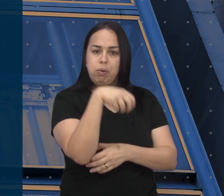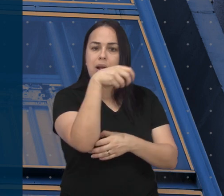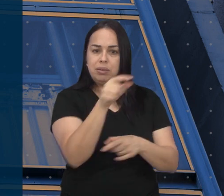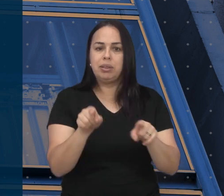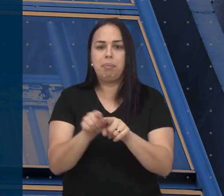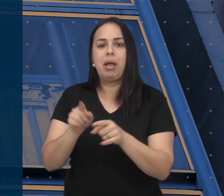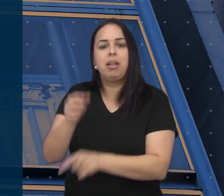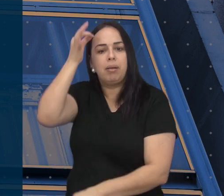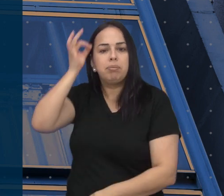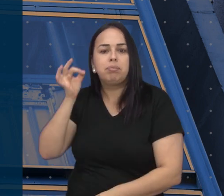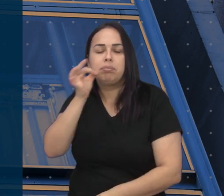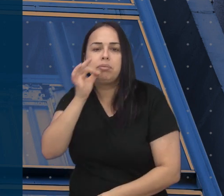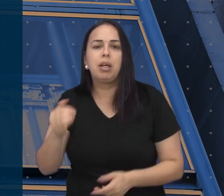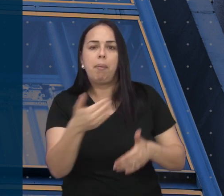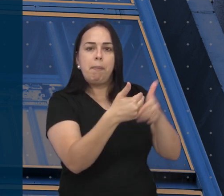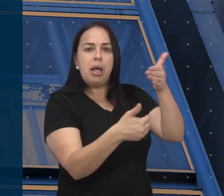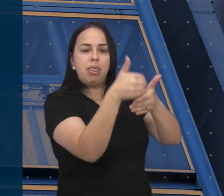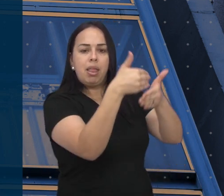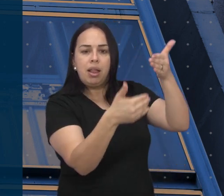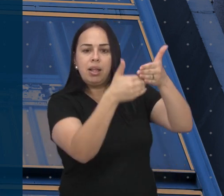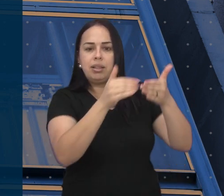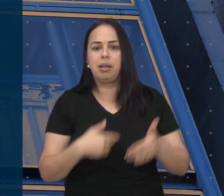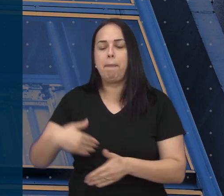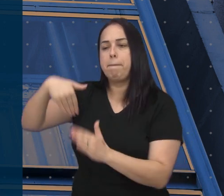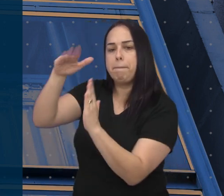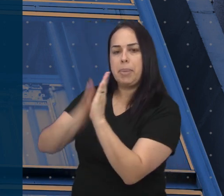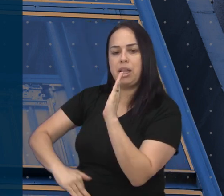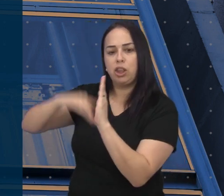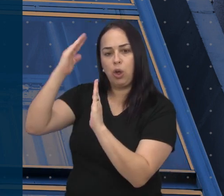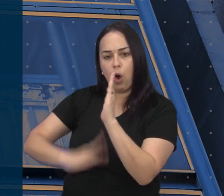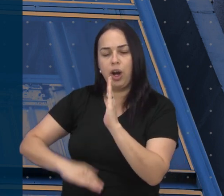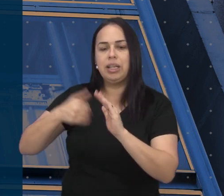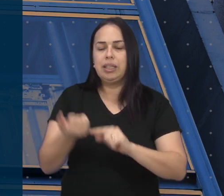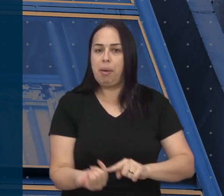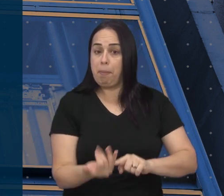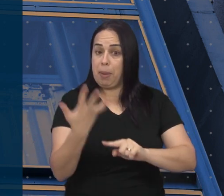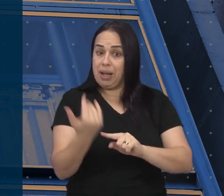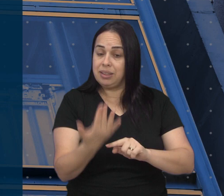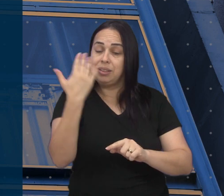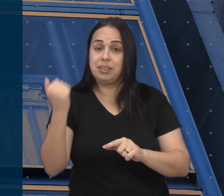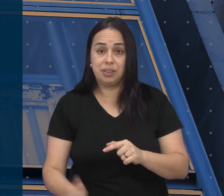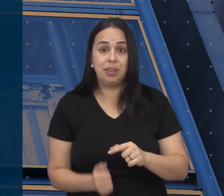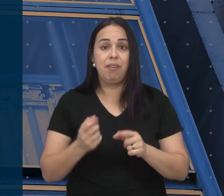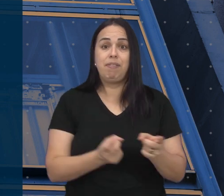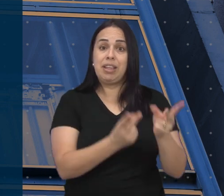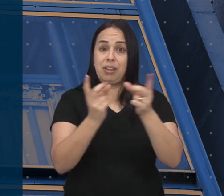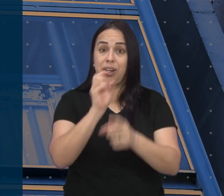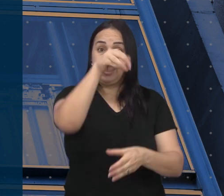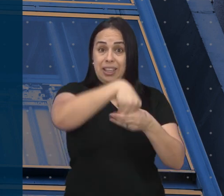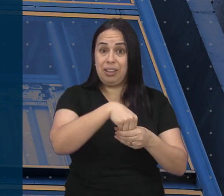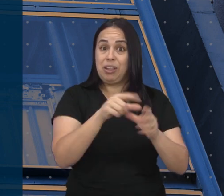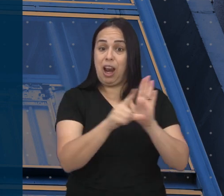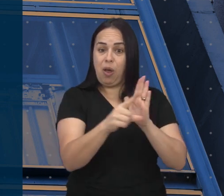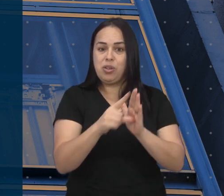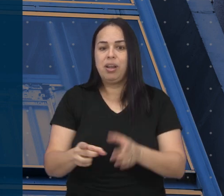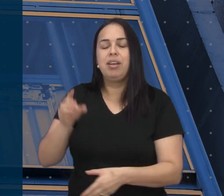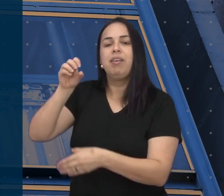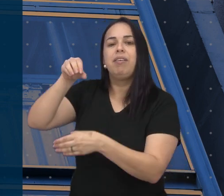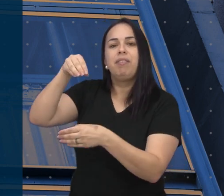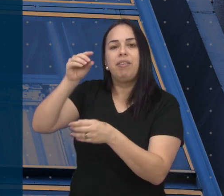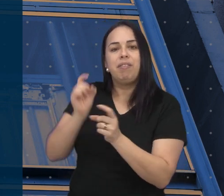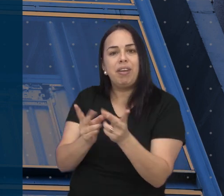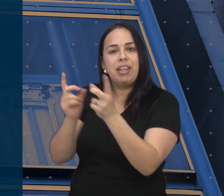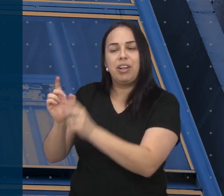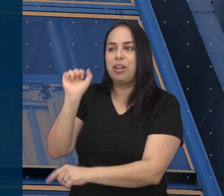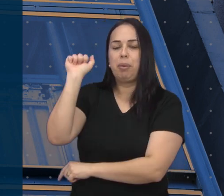de telemarketing, pedreiro, pintor cordista, serralheiro artístico, vendedor interno, vendedor porta a porta e